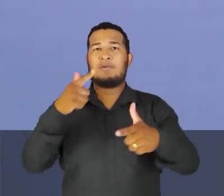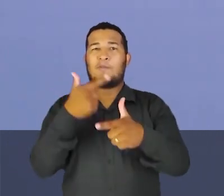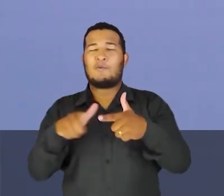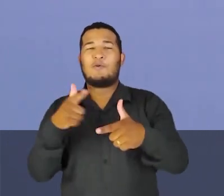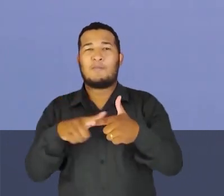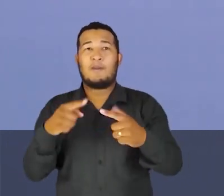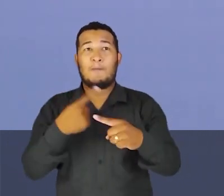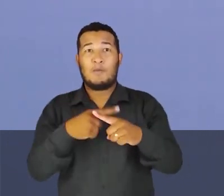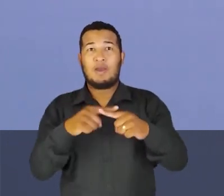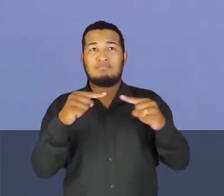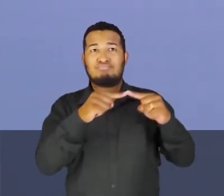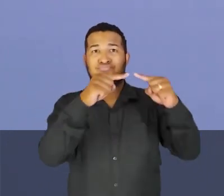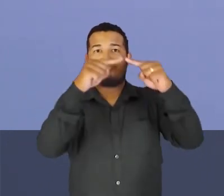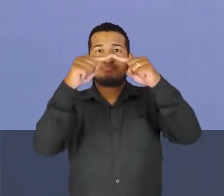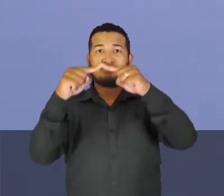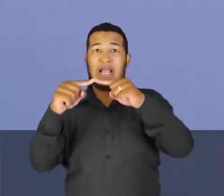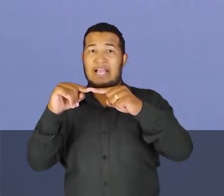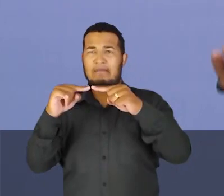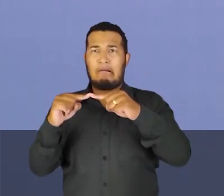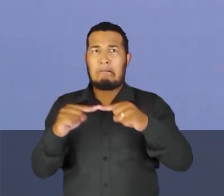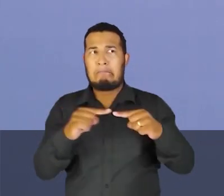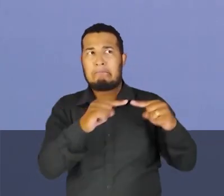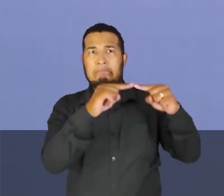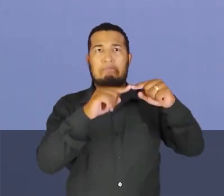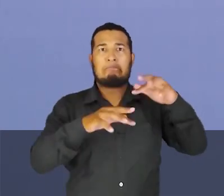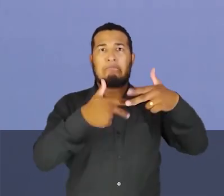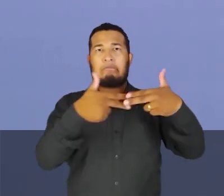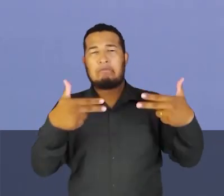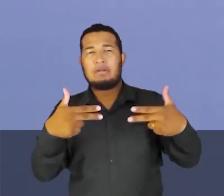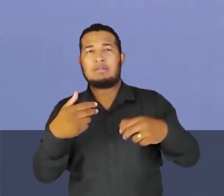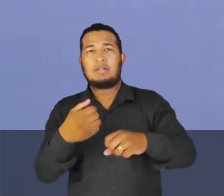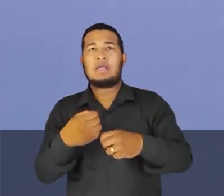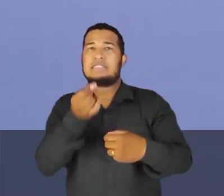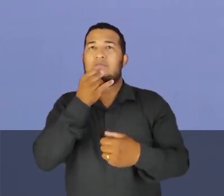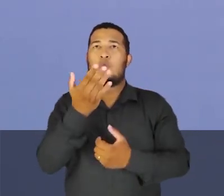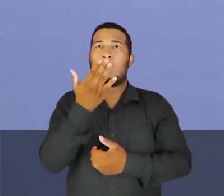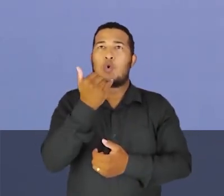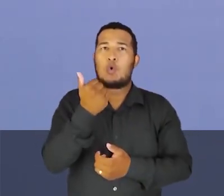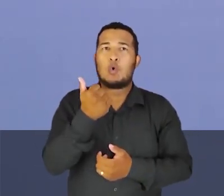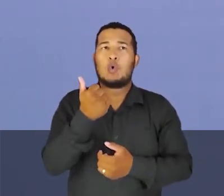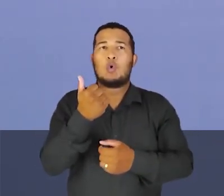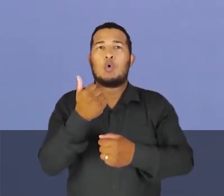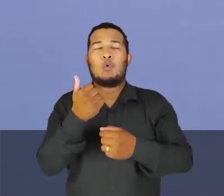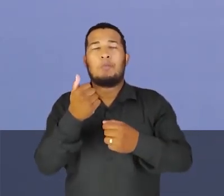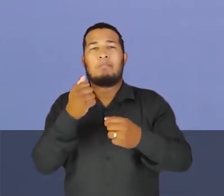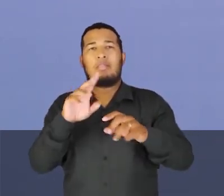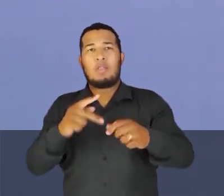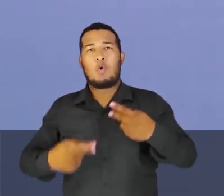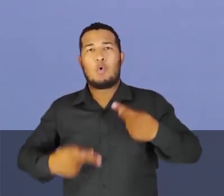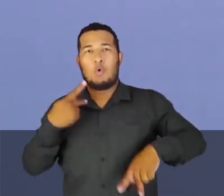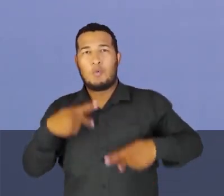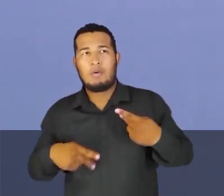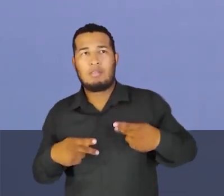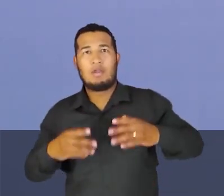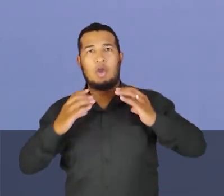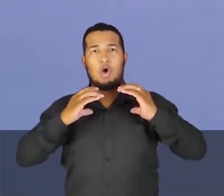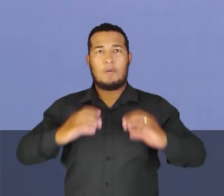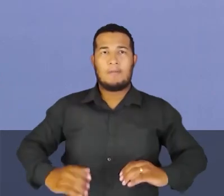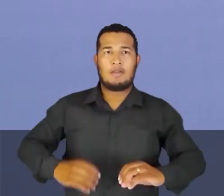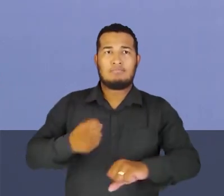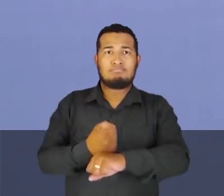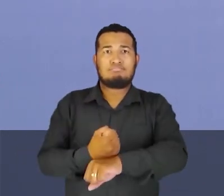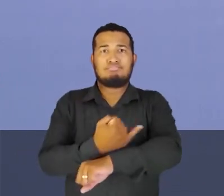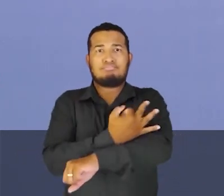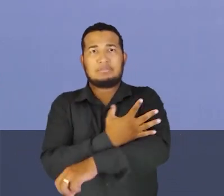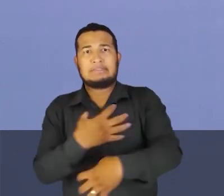porque o ciclo menstrual ele pode desregular por vários fatores, nutricionais, hormonais, comportamentais,